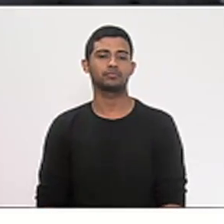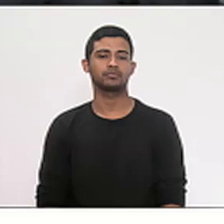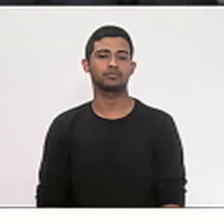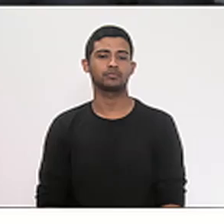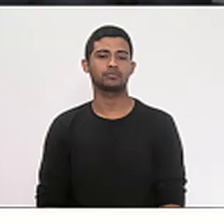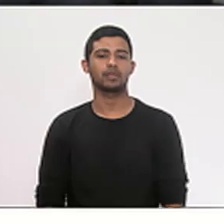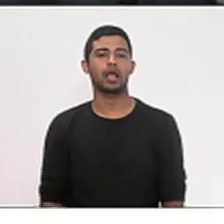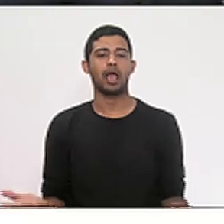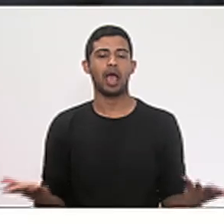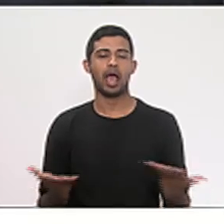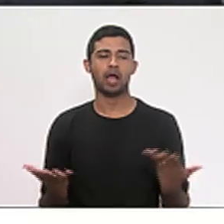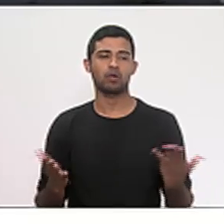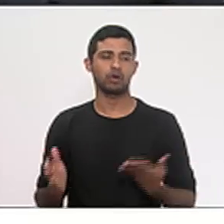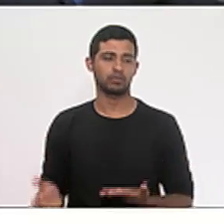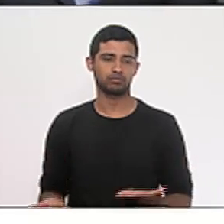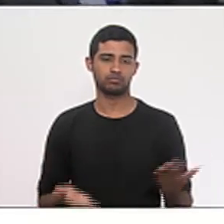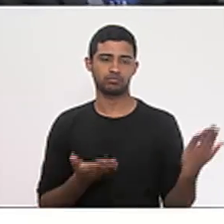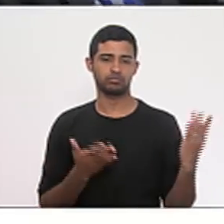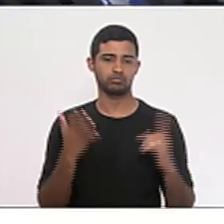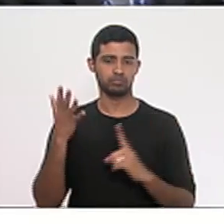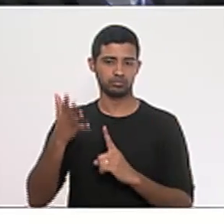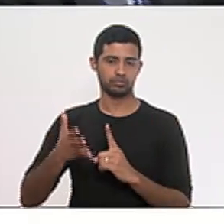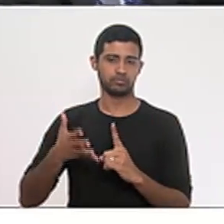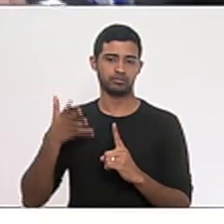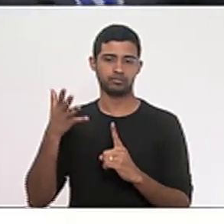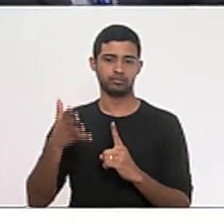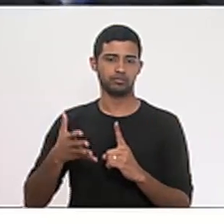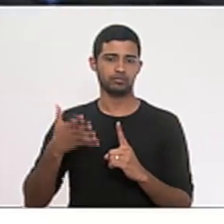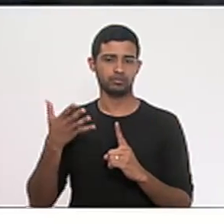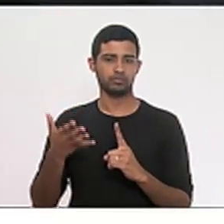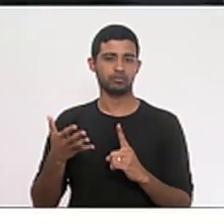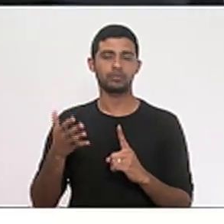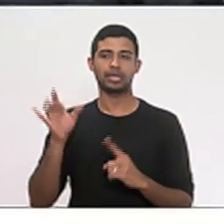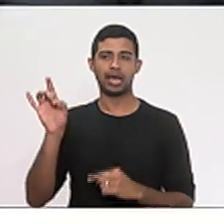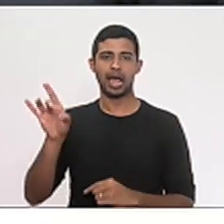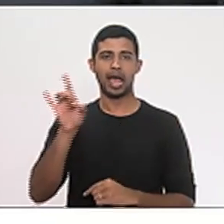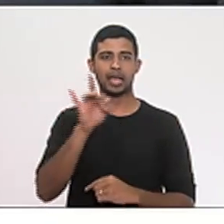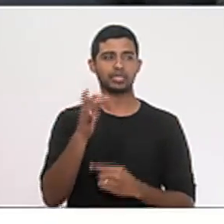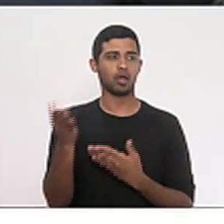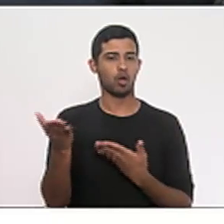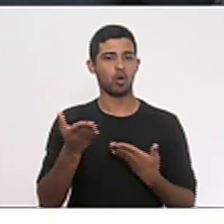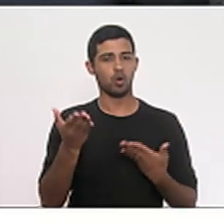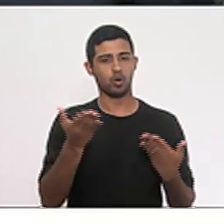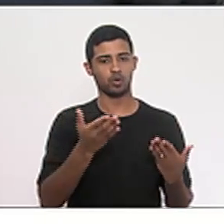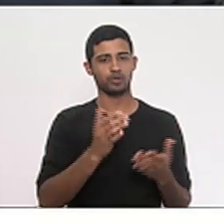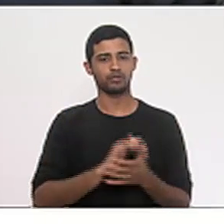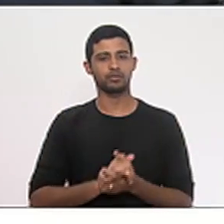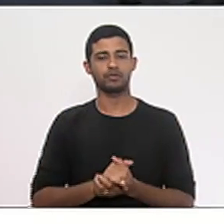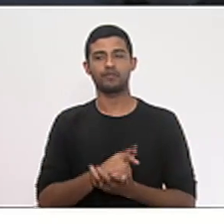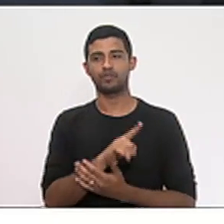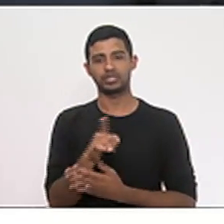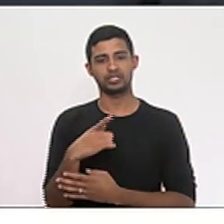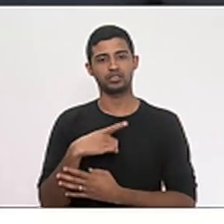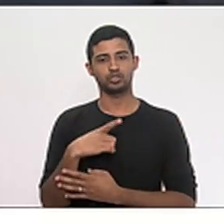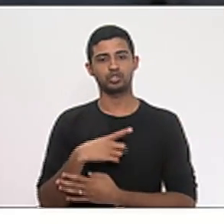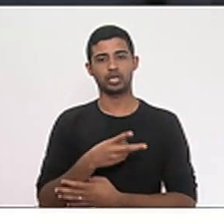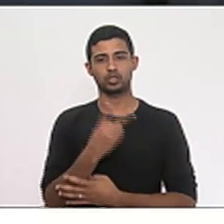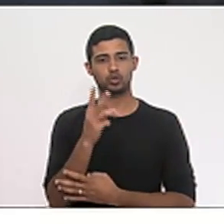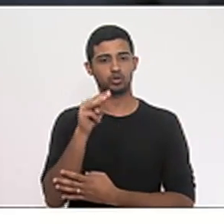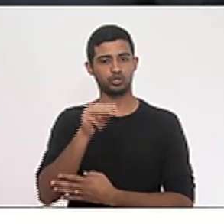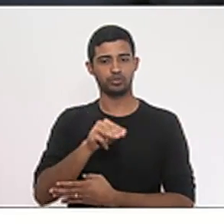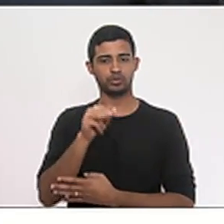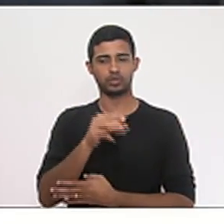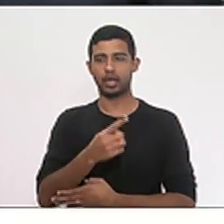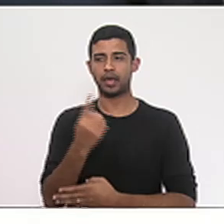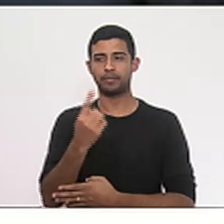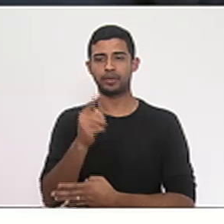Agora eu passo a palavra para os convidados. Os senhores terão 2 minutos. O